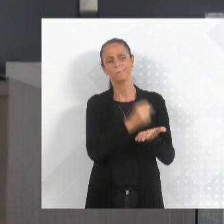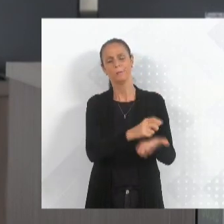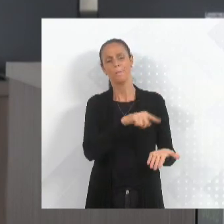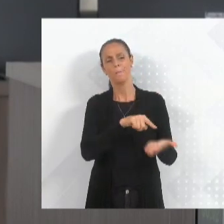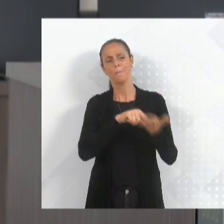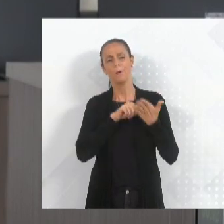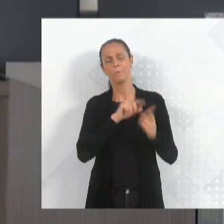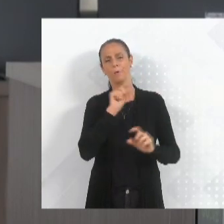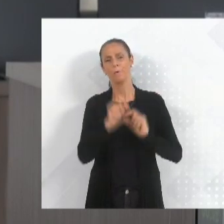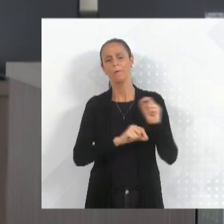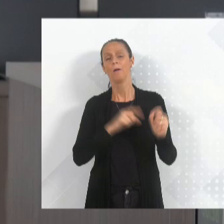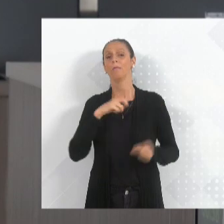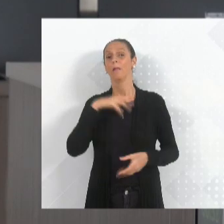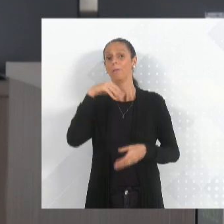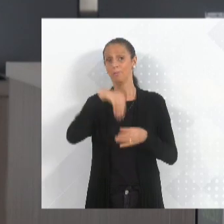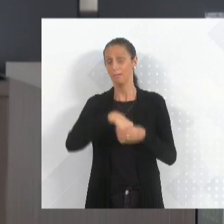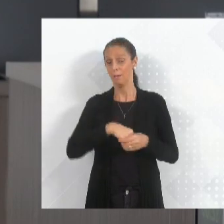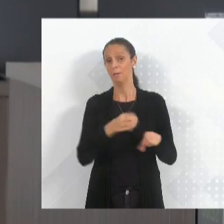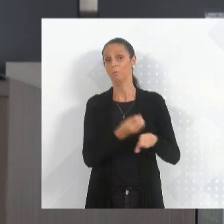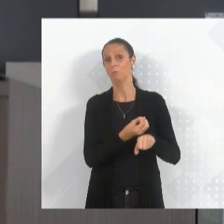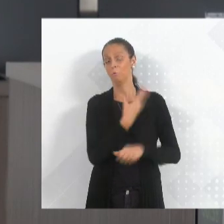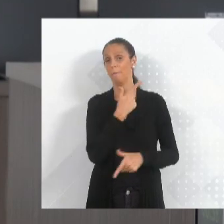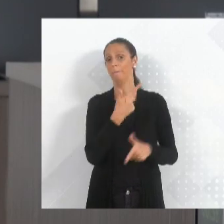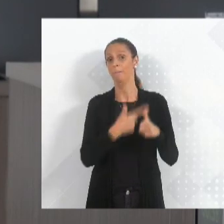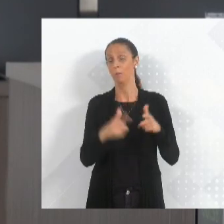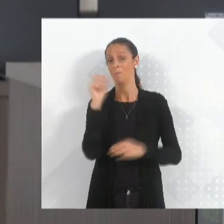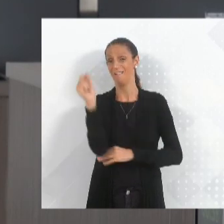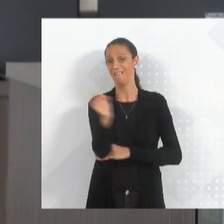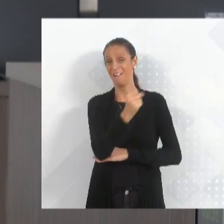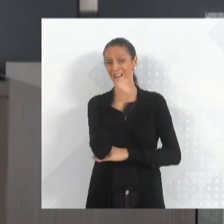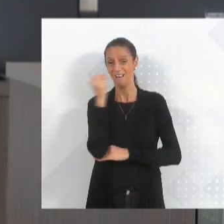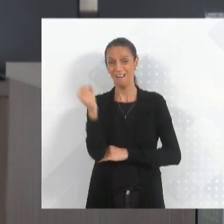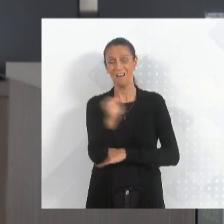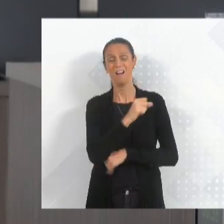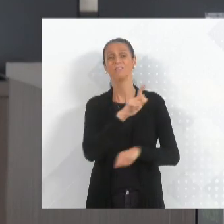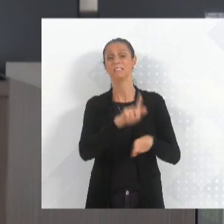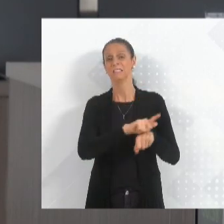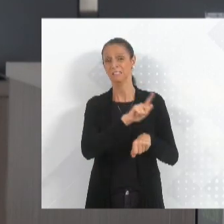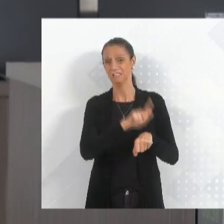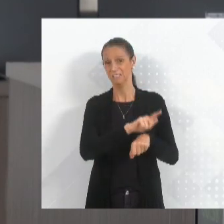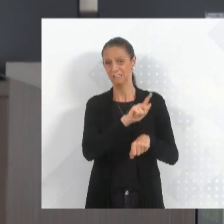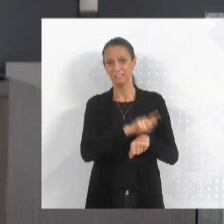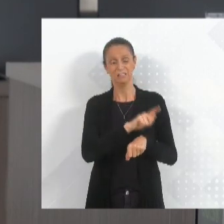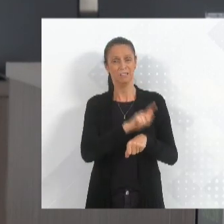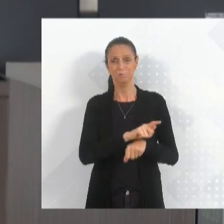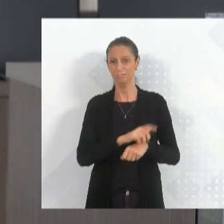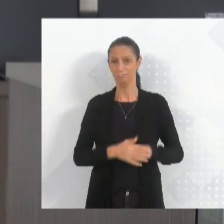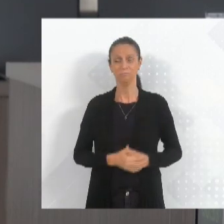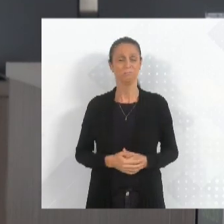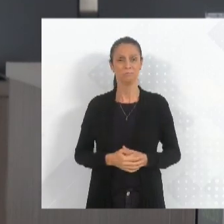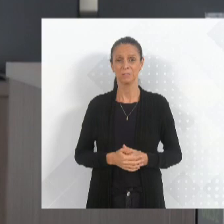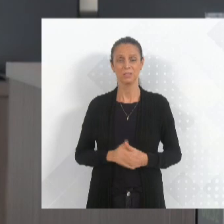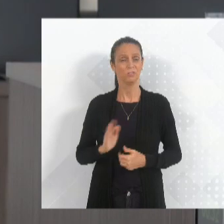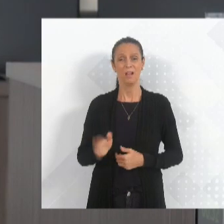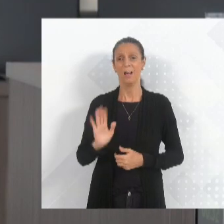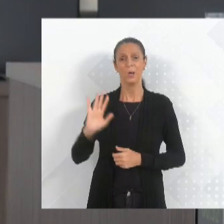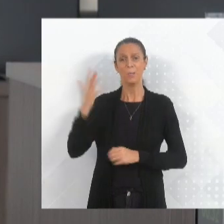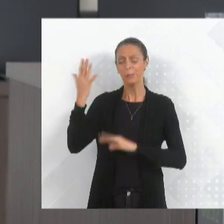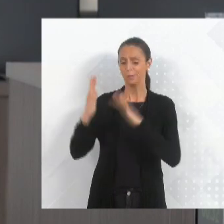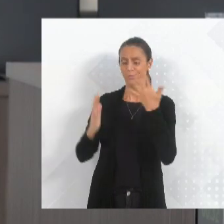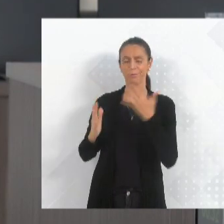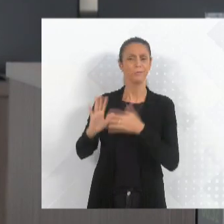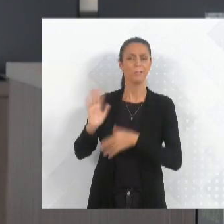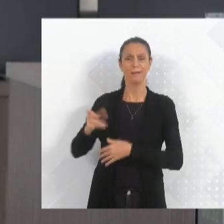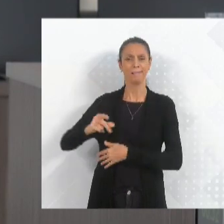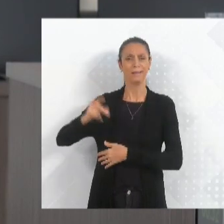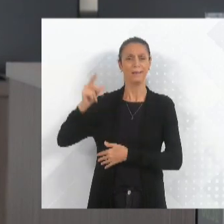há problemas graves de gestão do SAMAI, até porque a turbidez é algo recorrente, é histórico na nossa cidade, e a minha pergunta é: qual a razão de